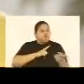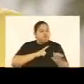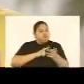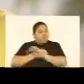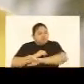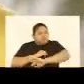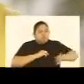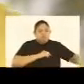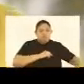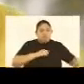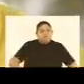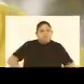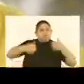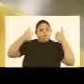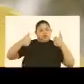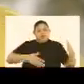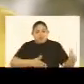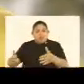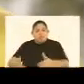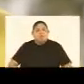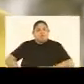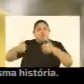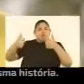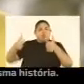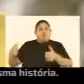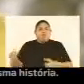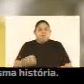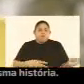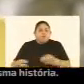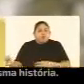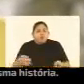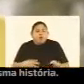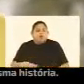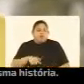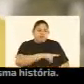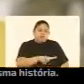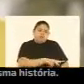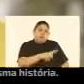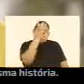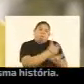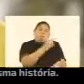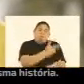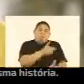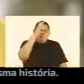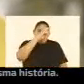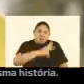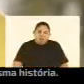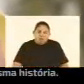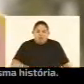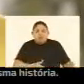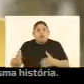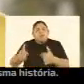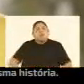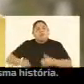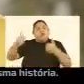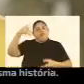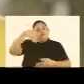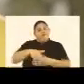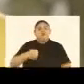novidade, você pode fazer como eu, corrigir o rumo e não se conformar com velhos personagens repetindo a